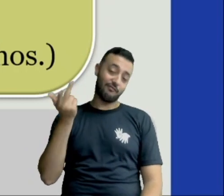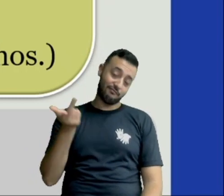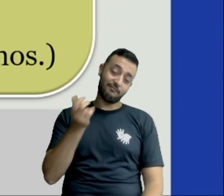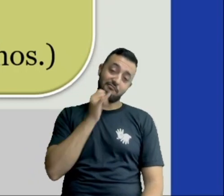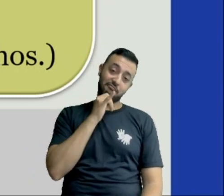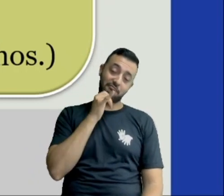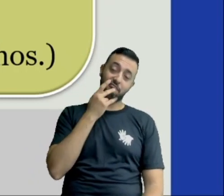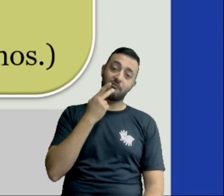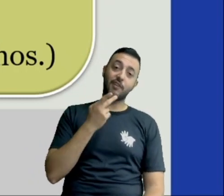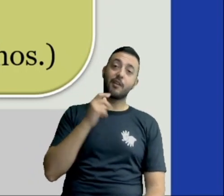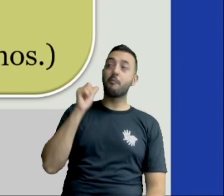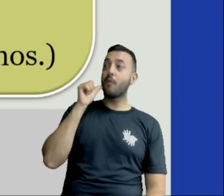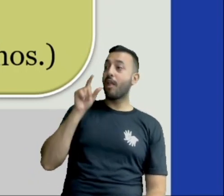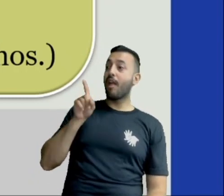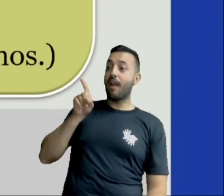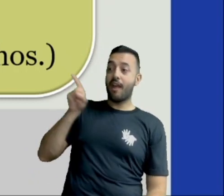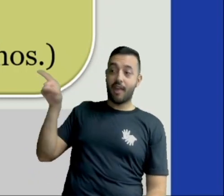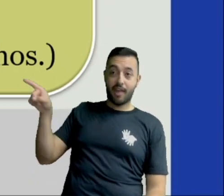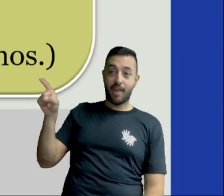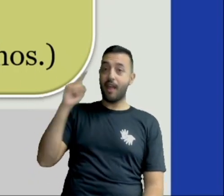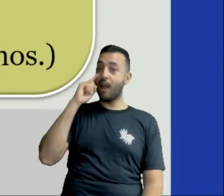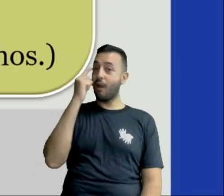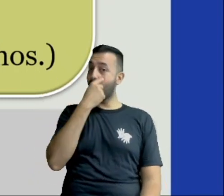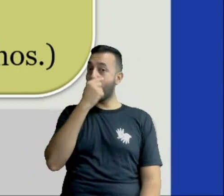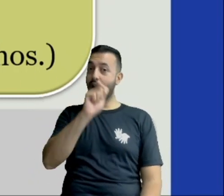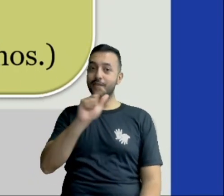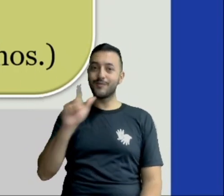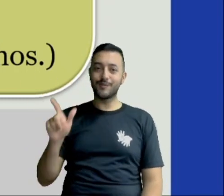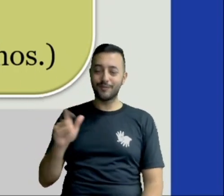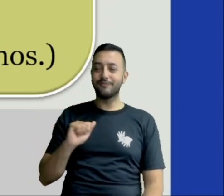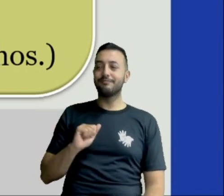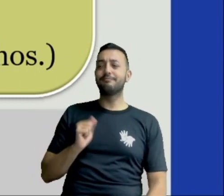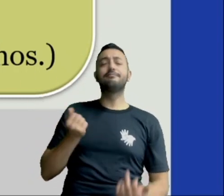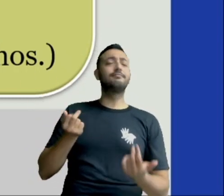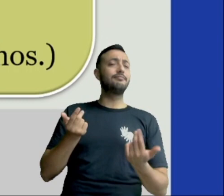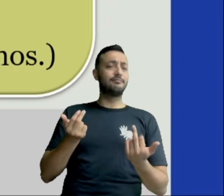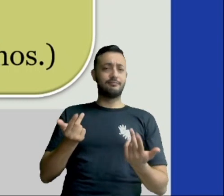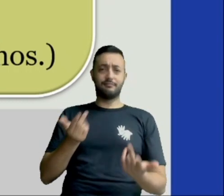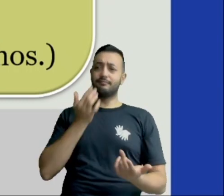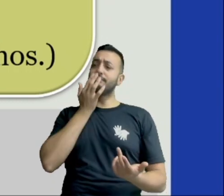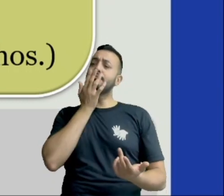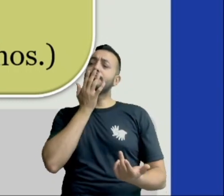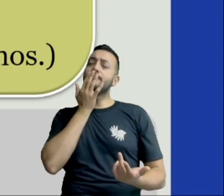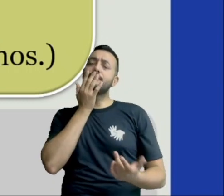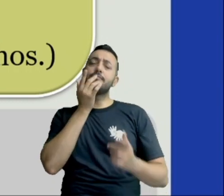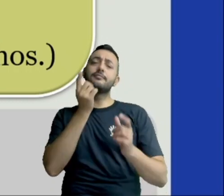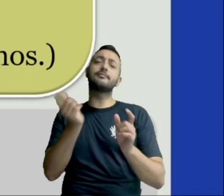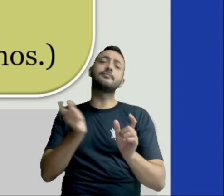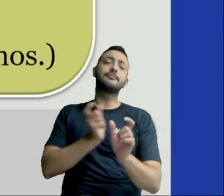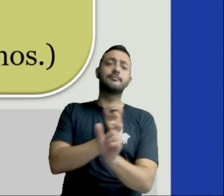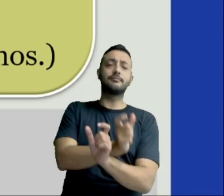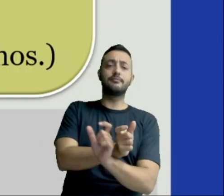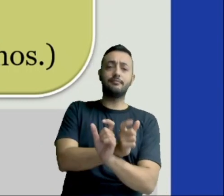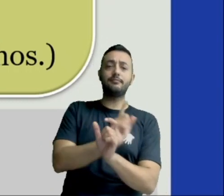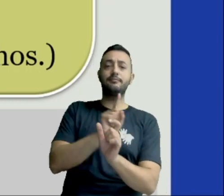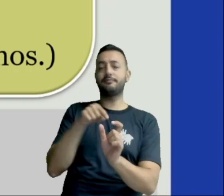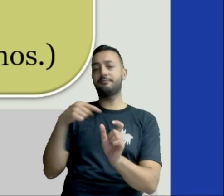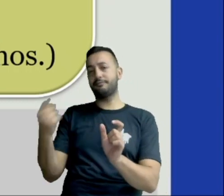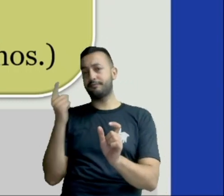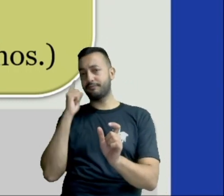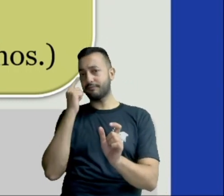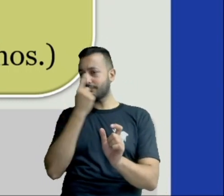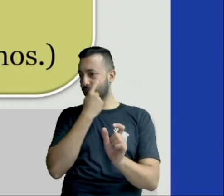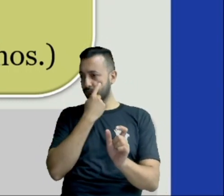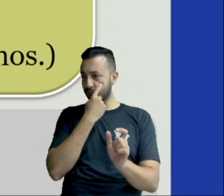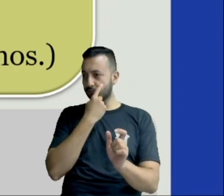eyes. Ela tem olhos azuis. Mesma coisa, a cor fica antes, depois eyes, que são os olhos.